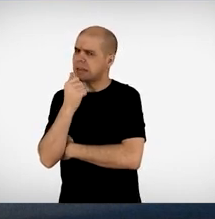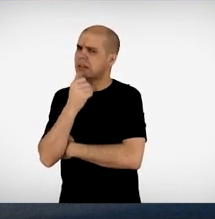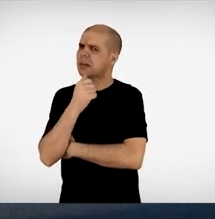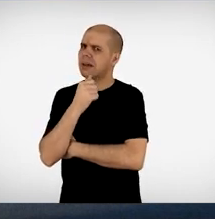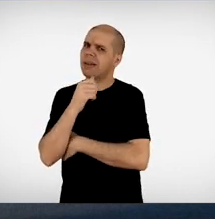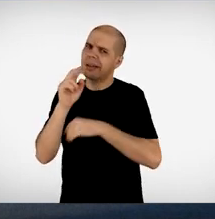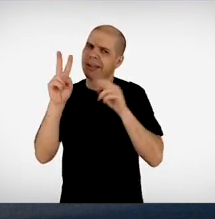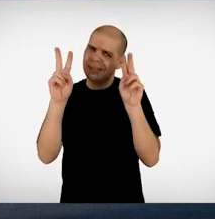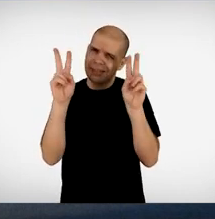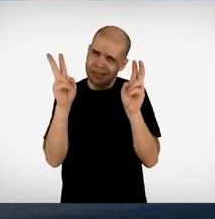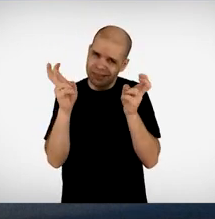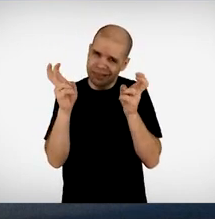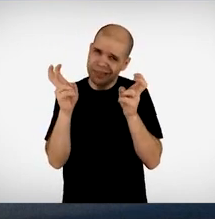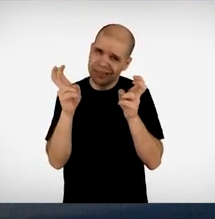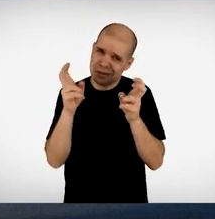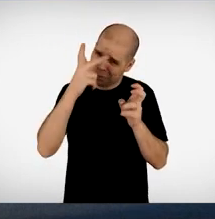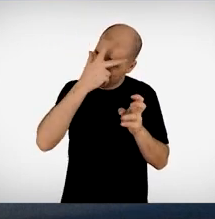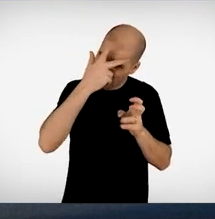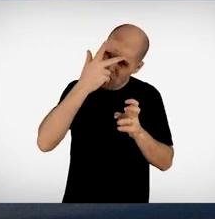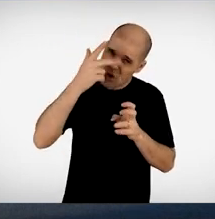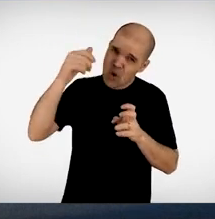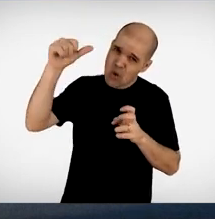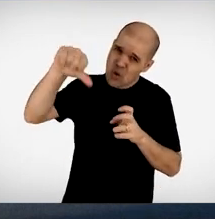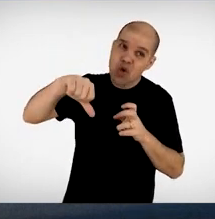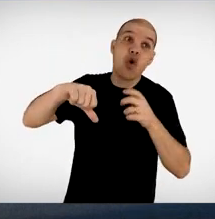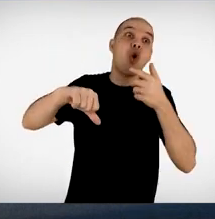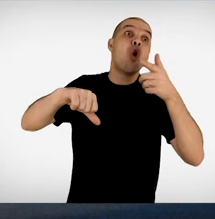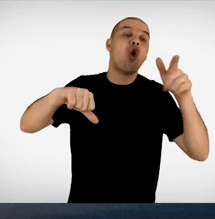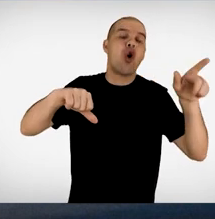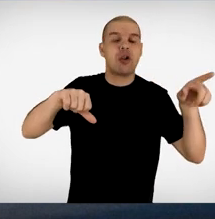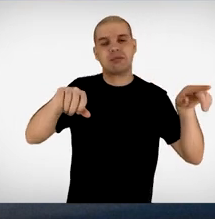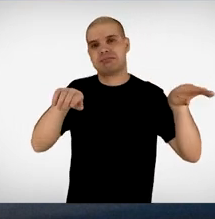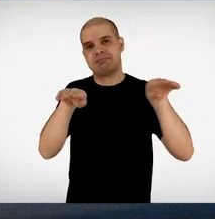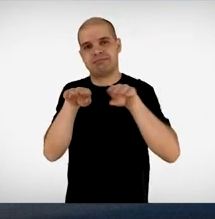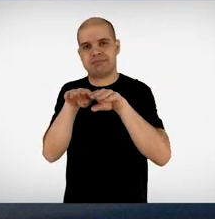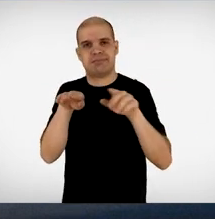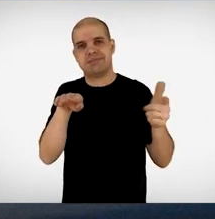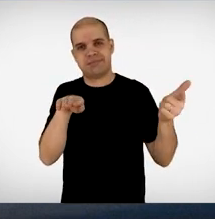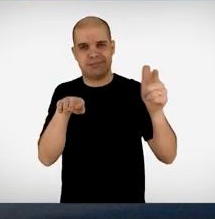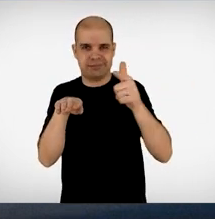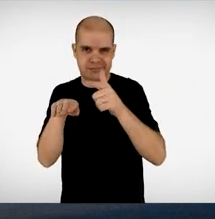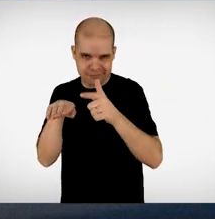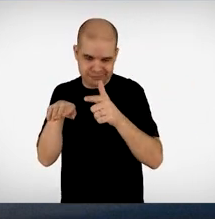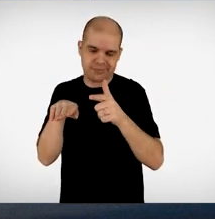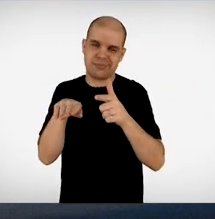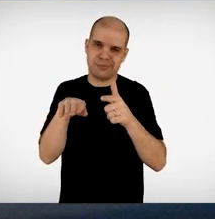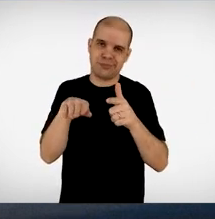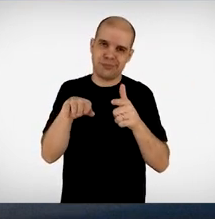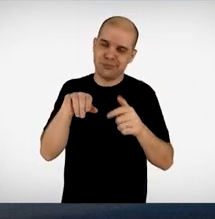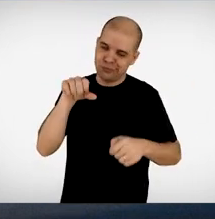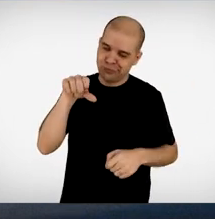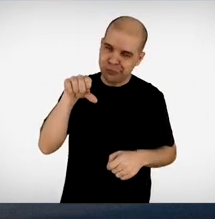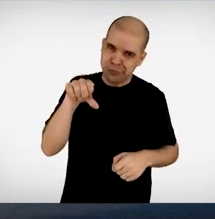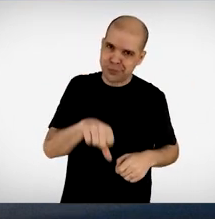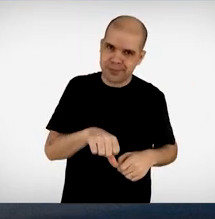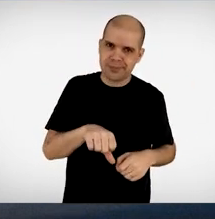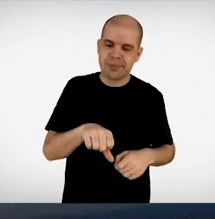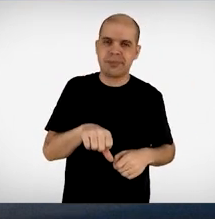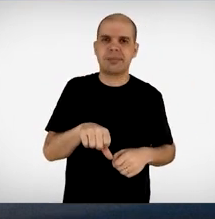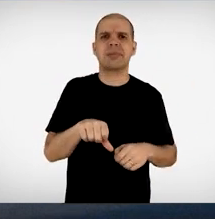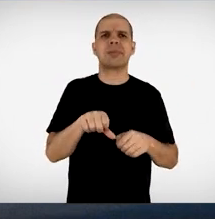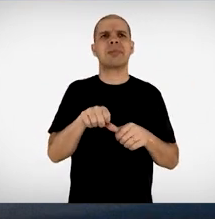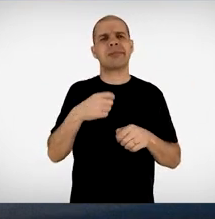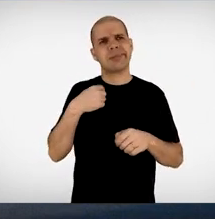incomodou muito isso que você falou de se irritar, da inveja, essa possibilidade que ela tem de escolher